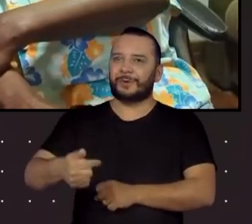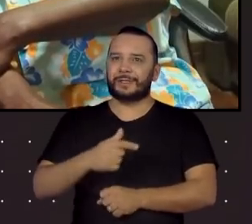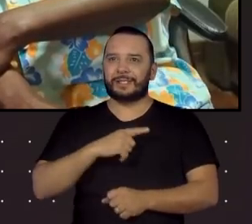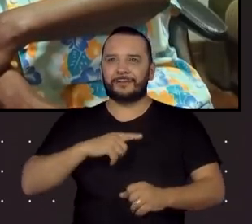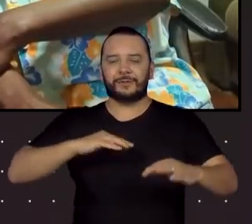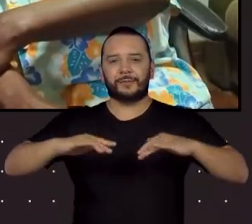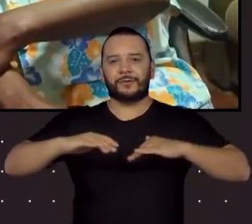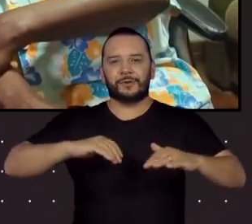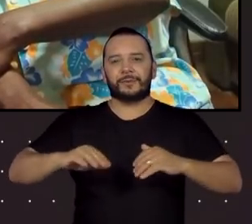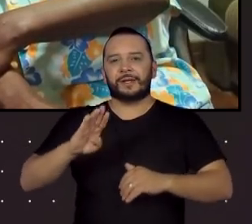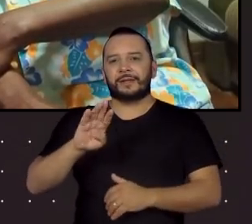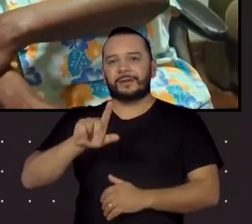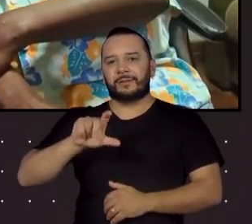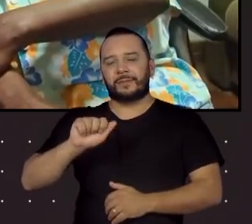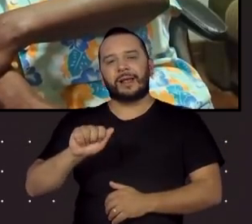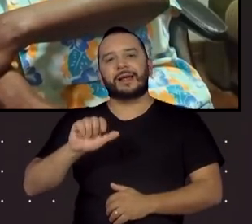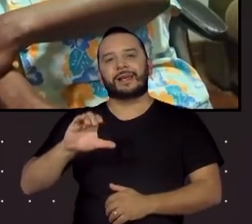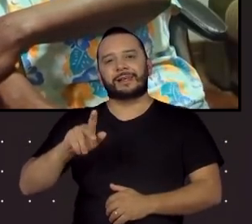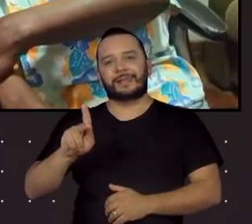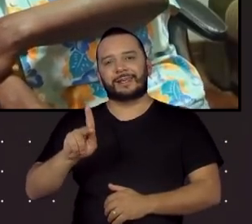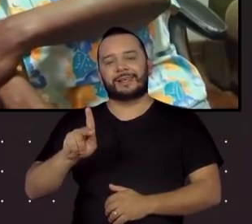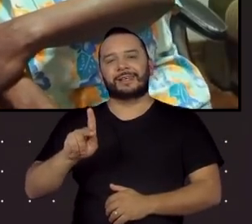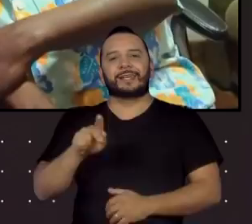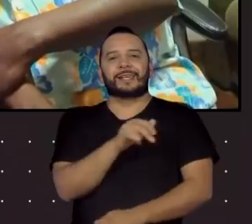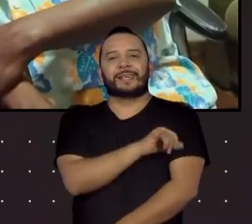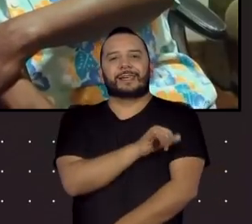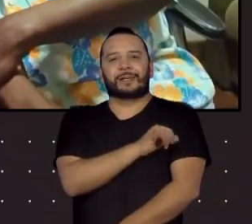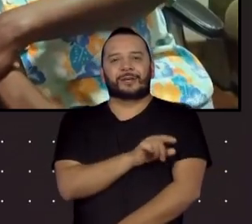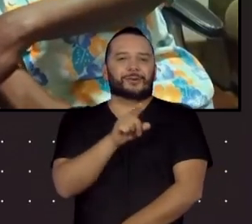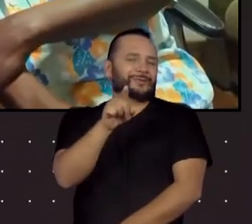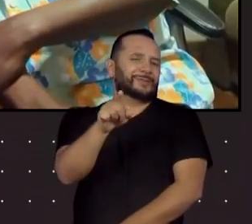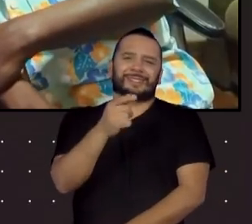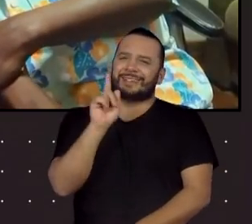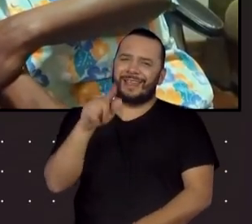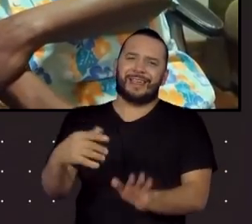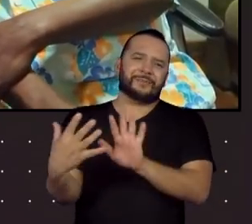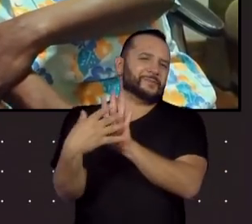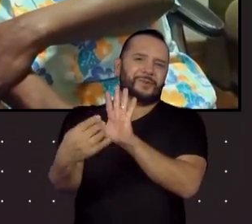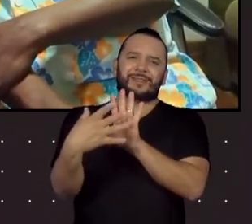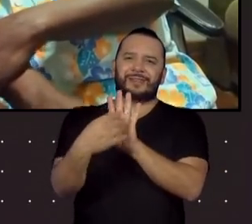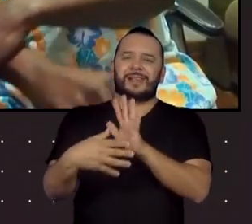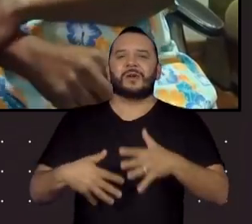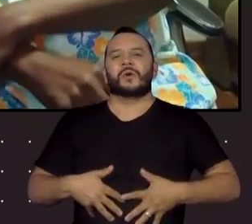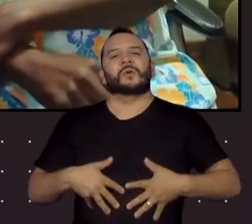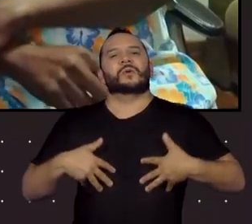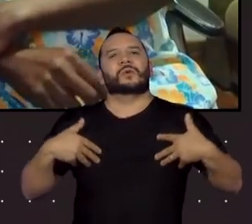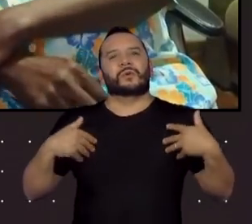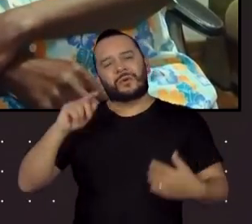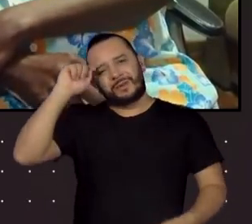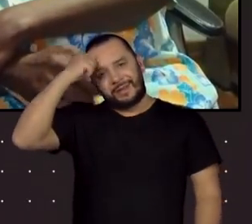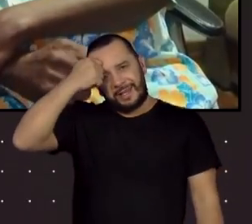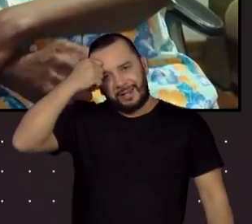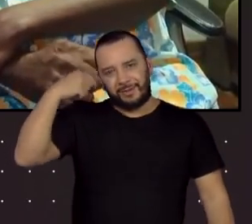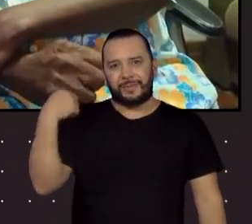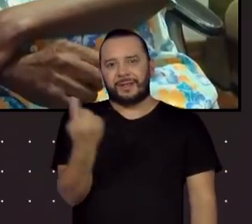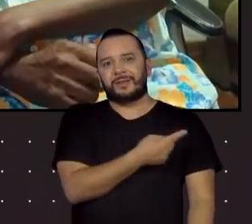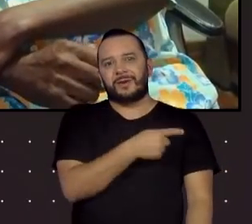foi esse farol, essa pessoa que trouxe toda essa questão do orgulho negro para a gente, para o